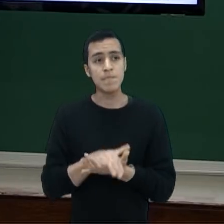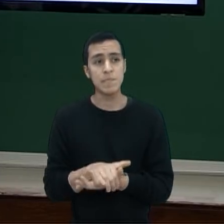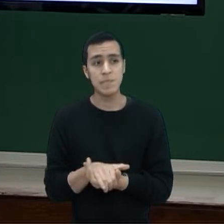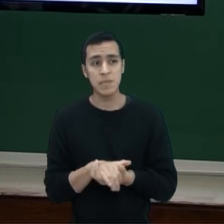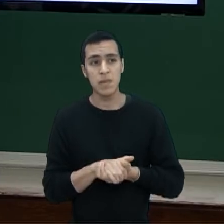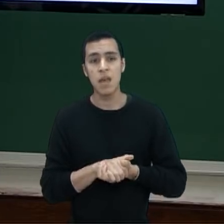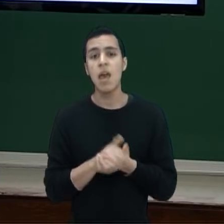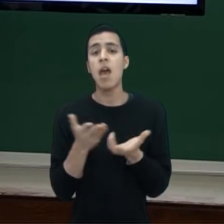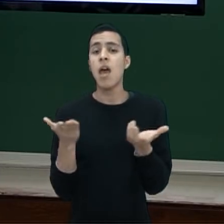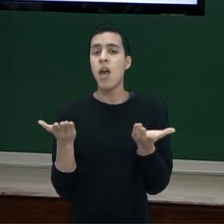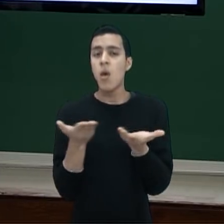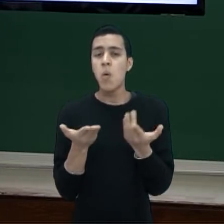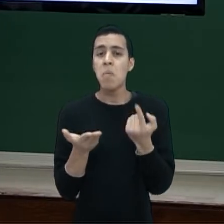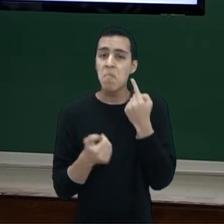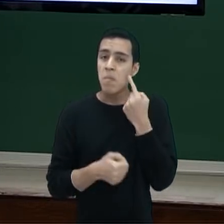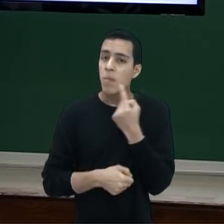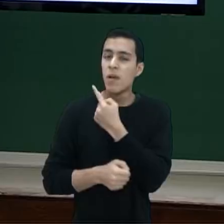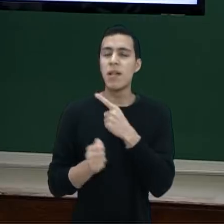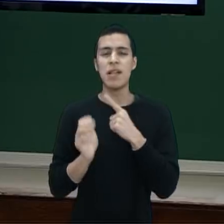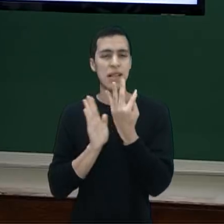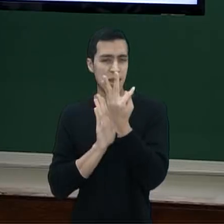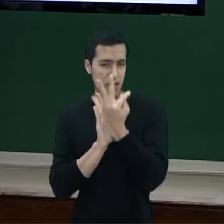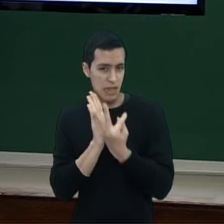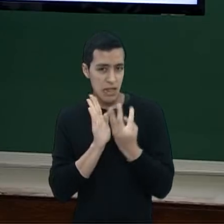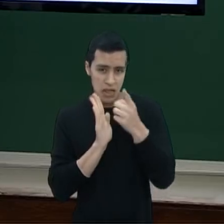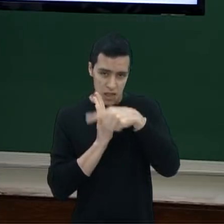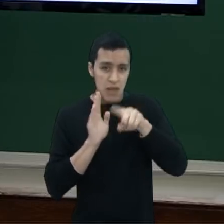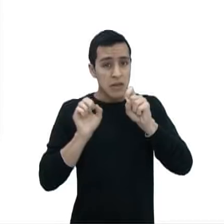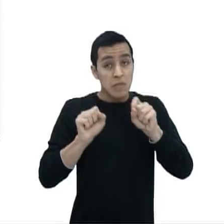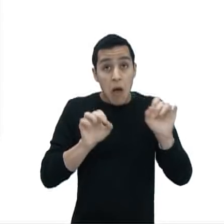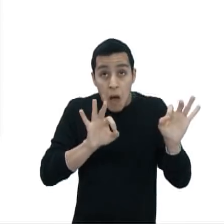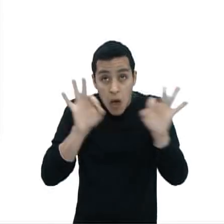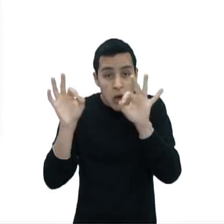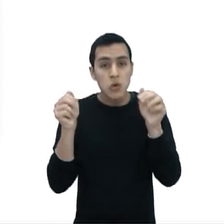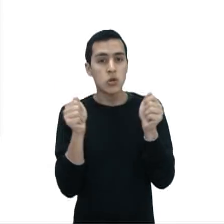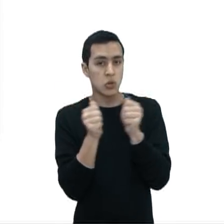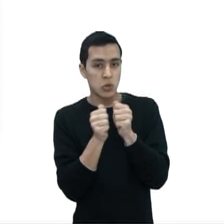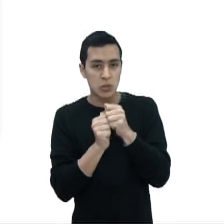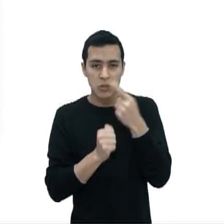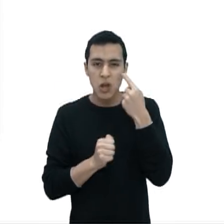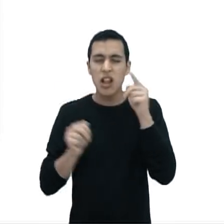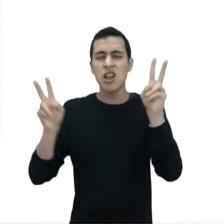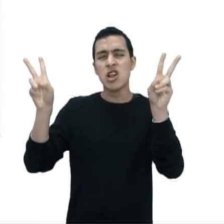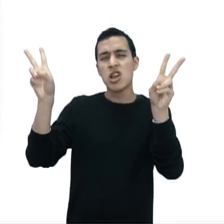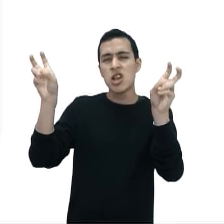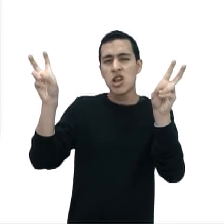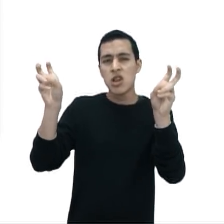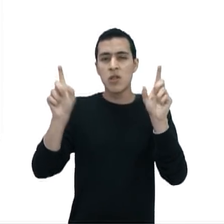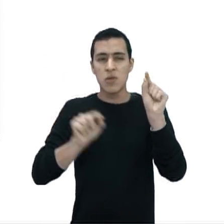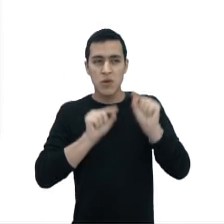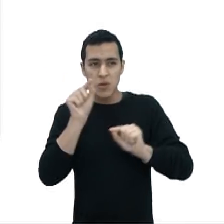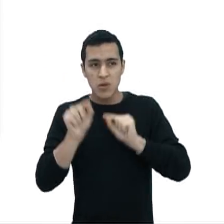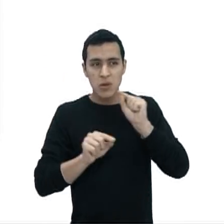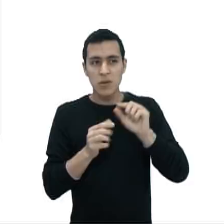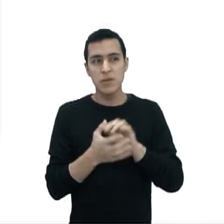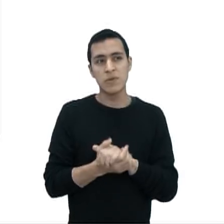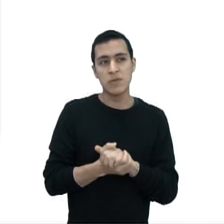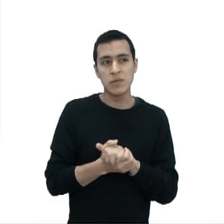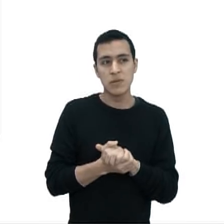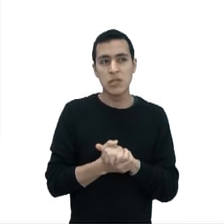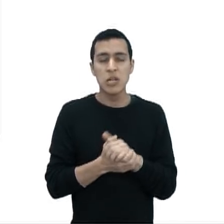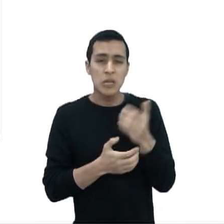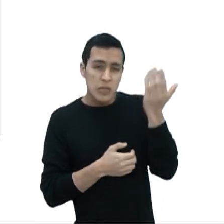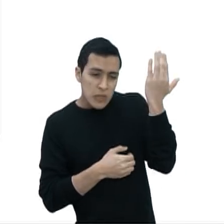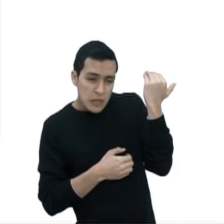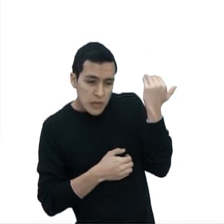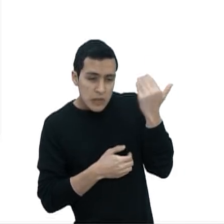Então, a gente tem aqui um texto, vou pedir para vocês acompanharem a leitura, né? Olha lá o título, O Ratinho. Era uma